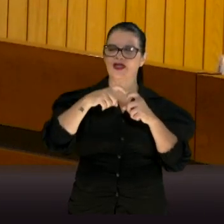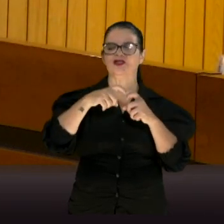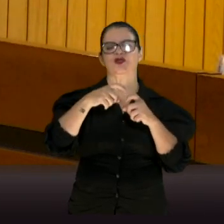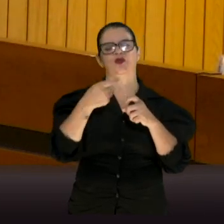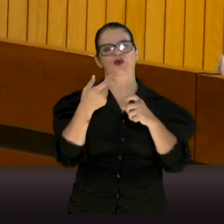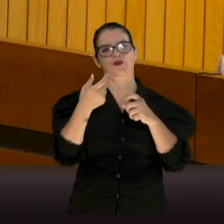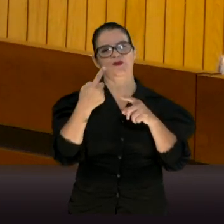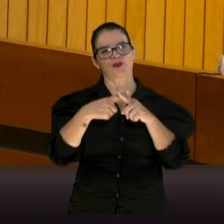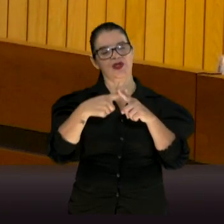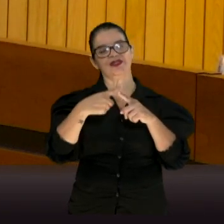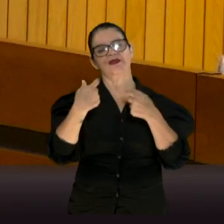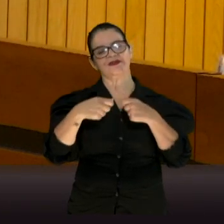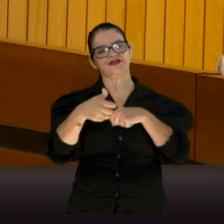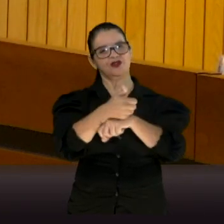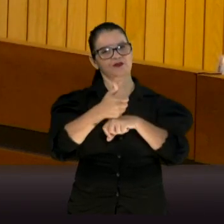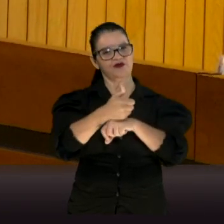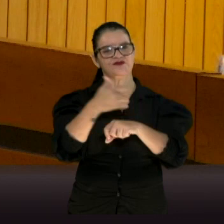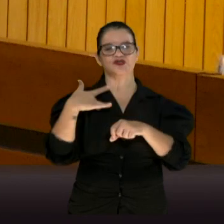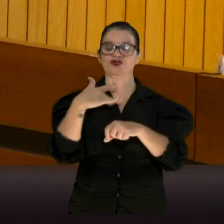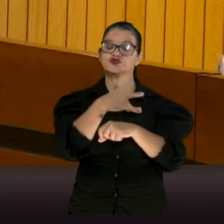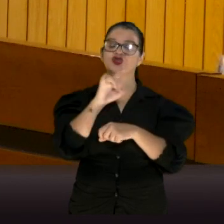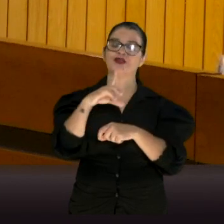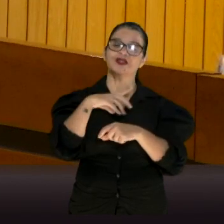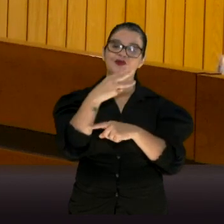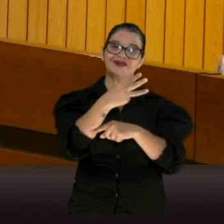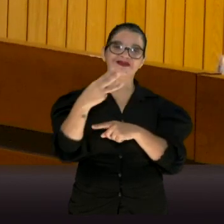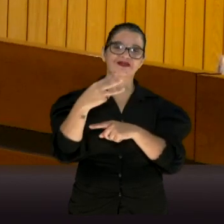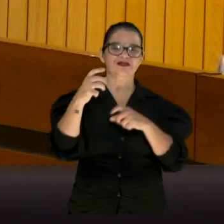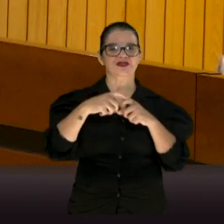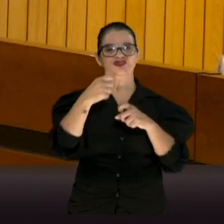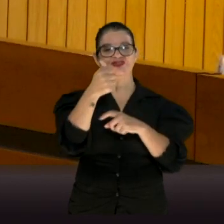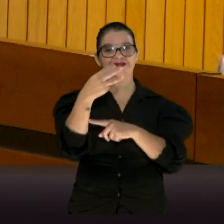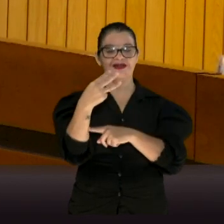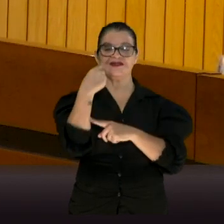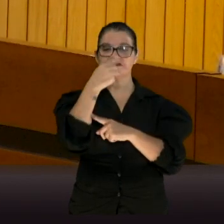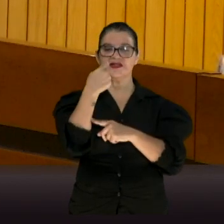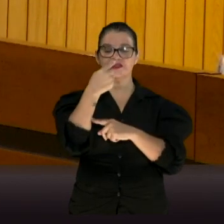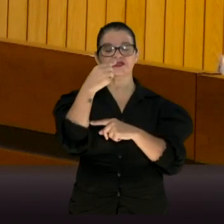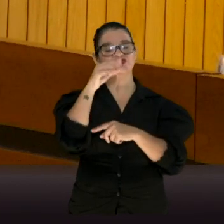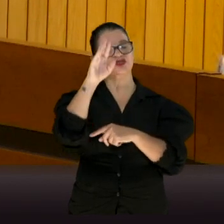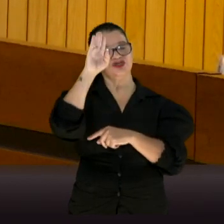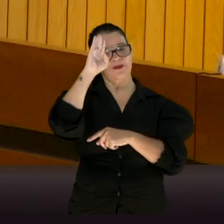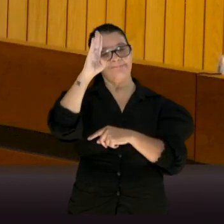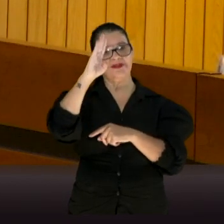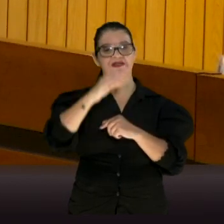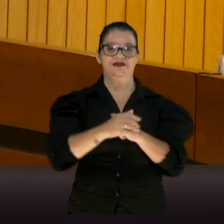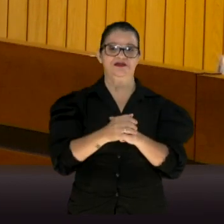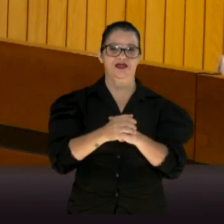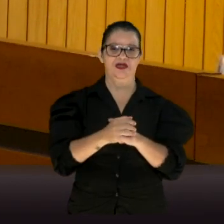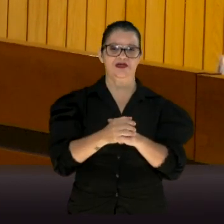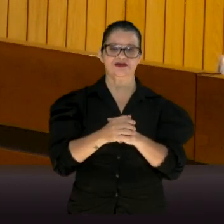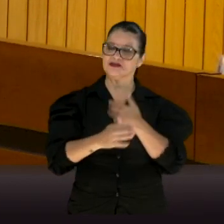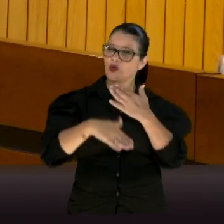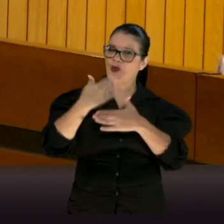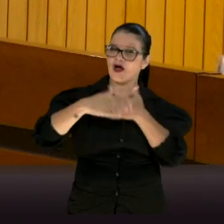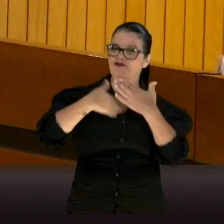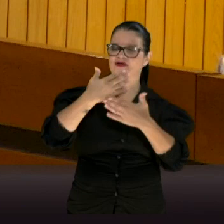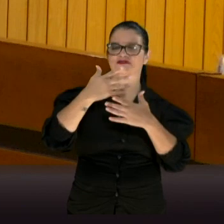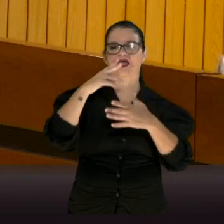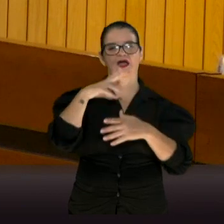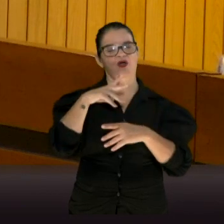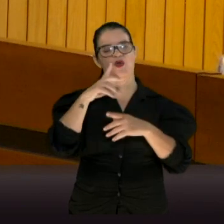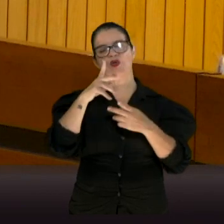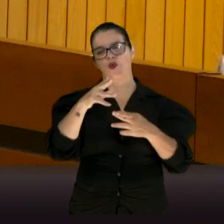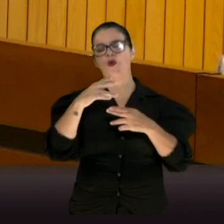de profissional de saúde. Hoje eu só tenho 33 médicos, 13 dentistas militares. Então, avançar como as Forças